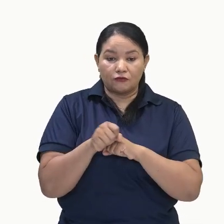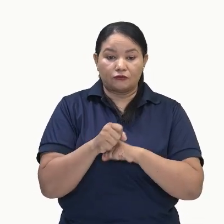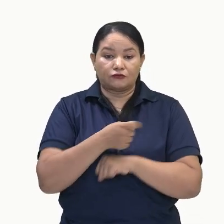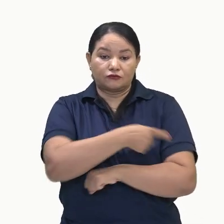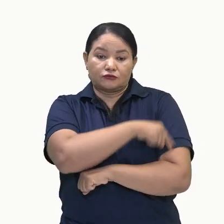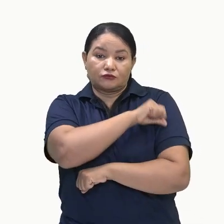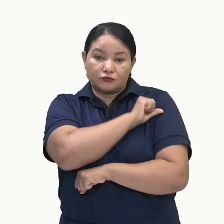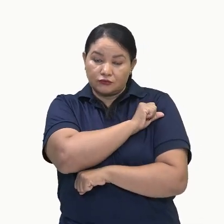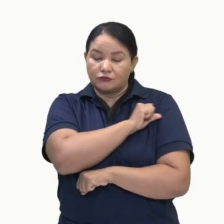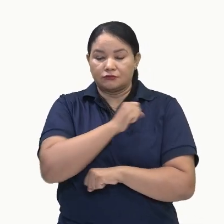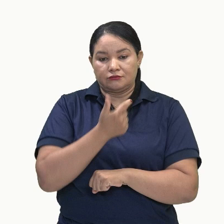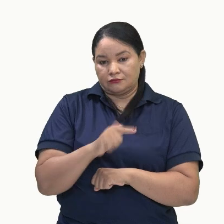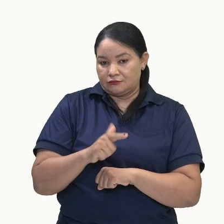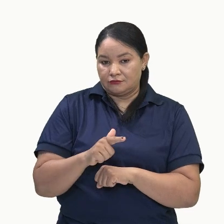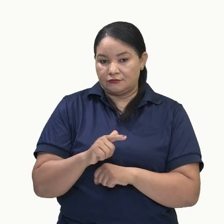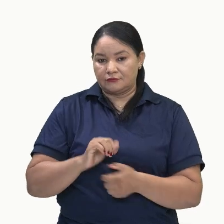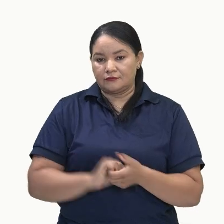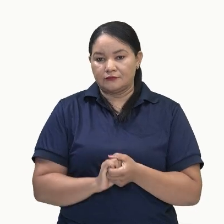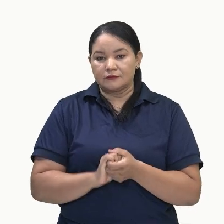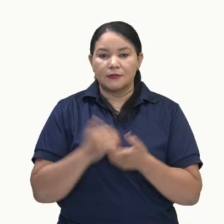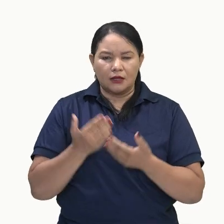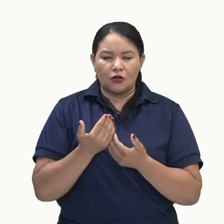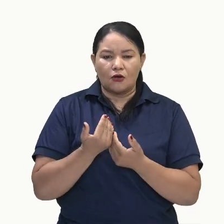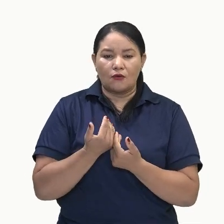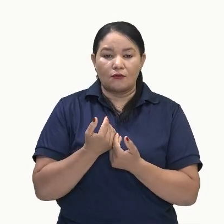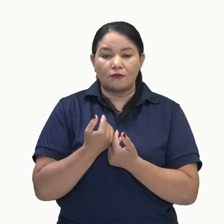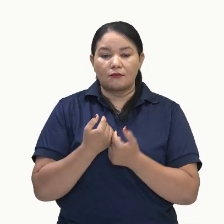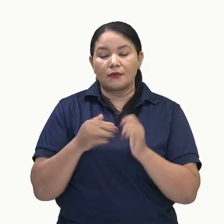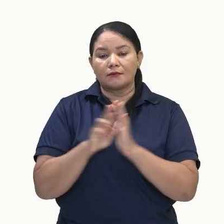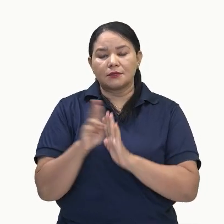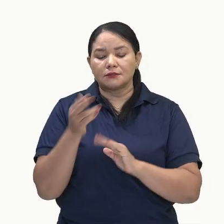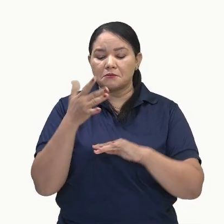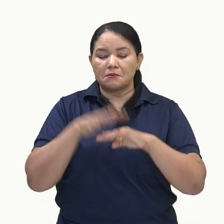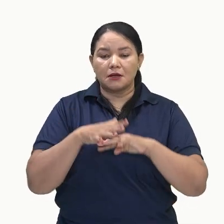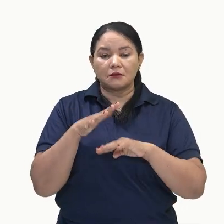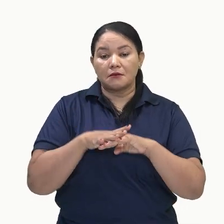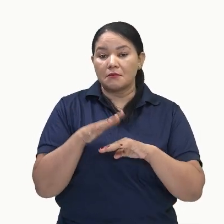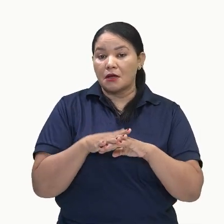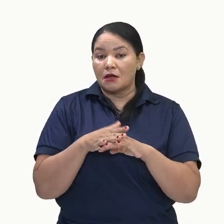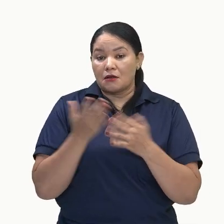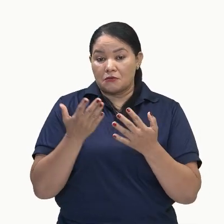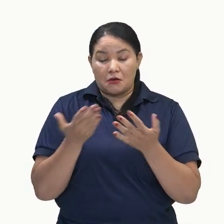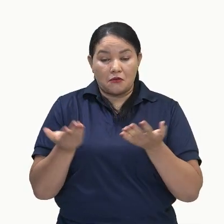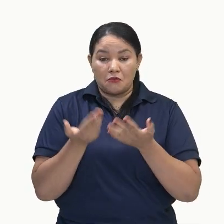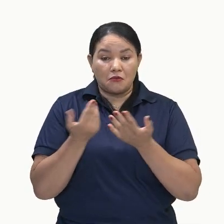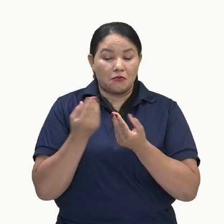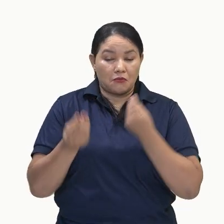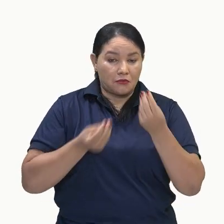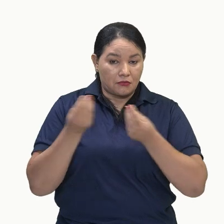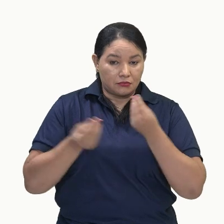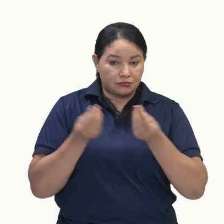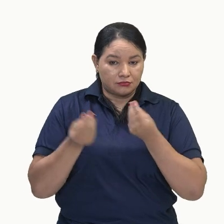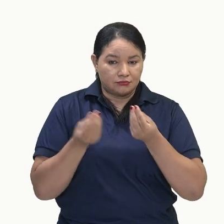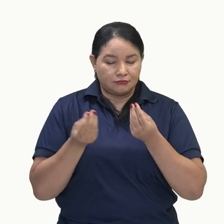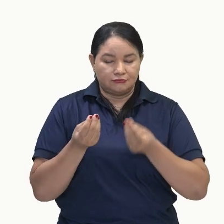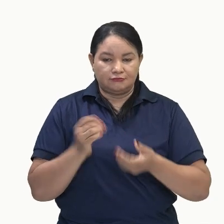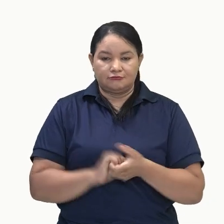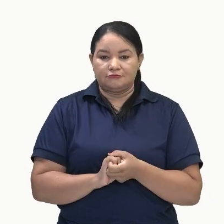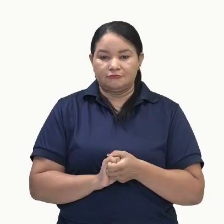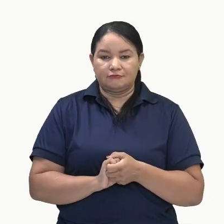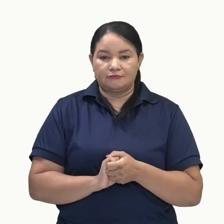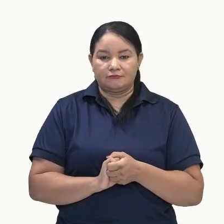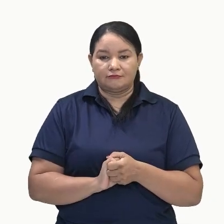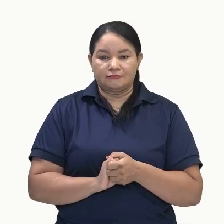podemos representar a linguagem que temos aqui na situação problema, aqui em forma de texto, na linguagem